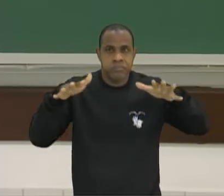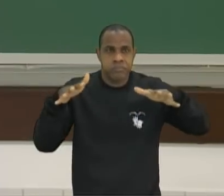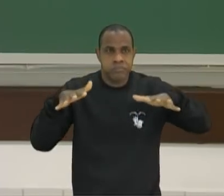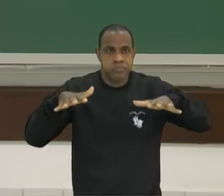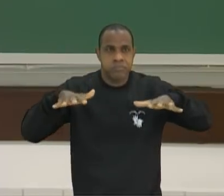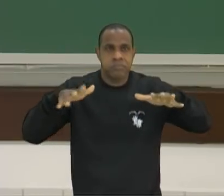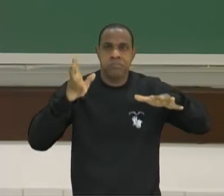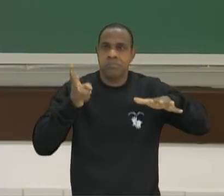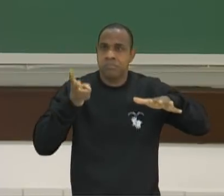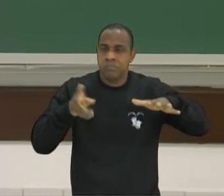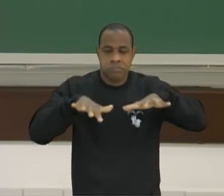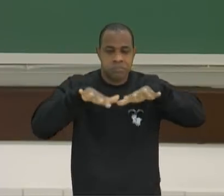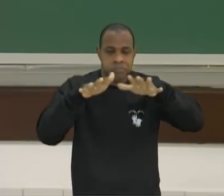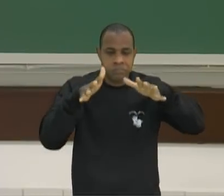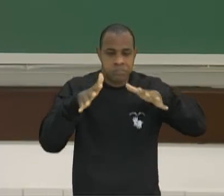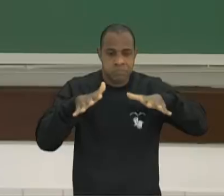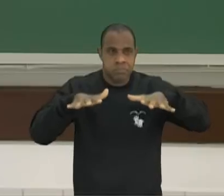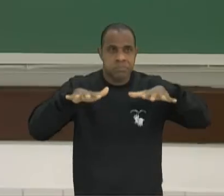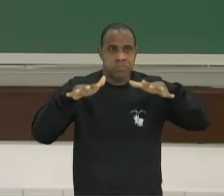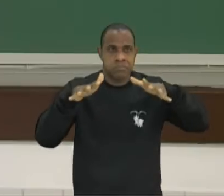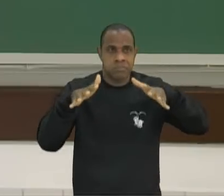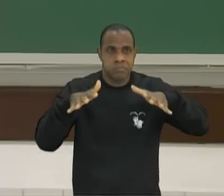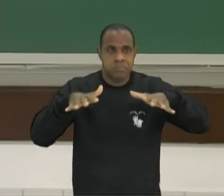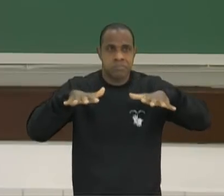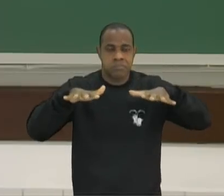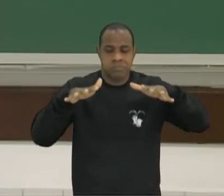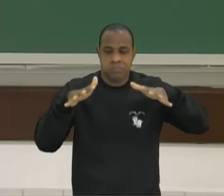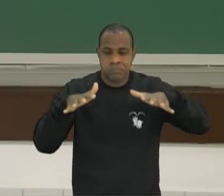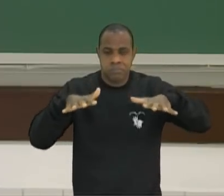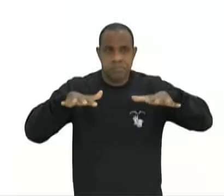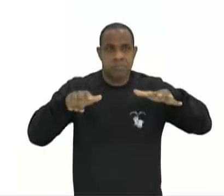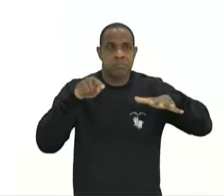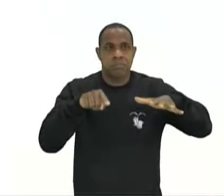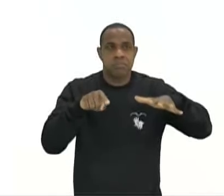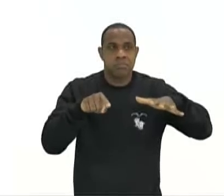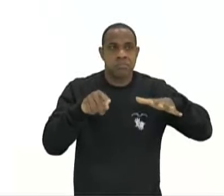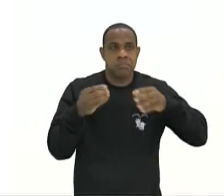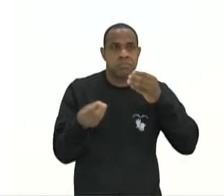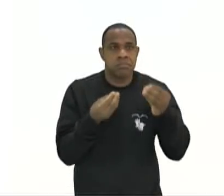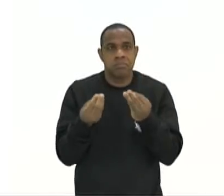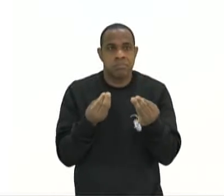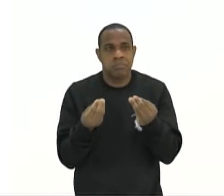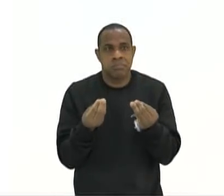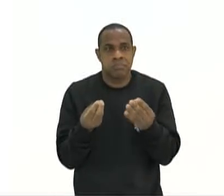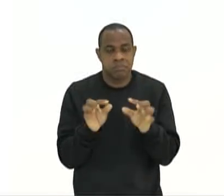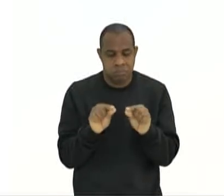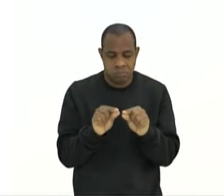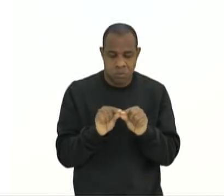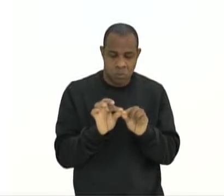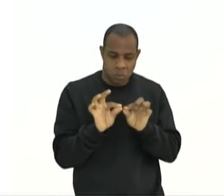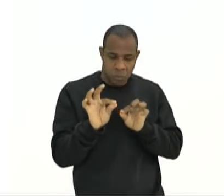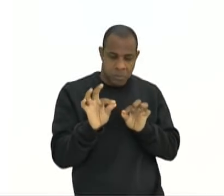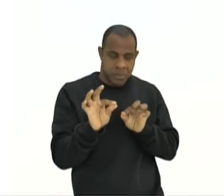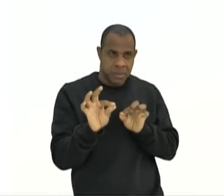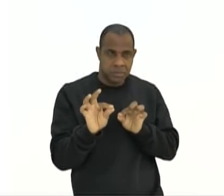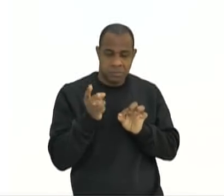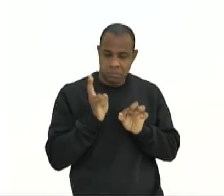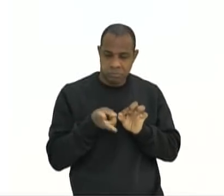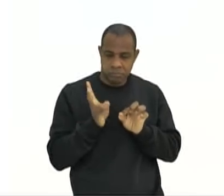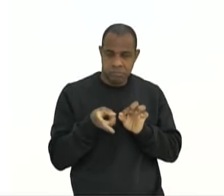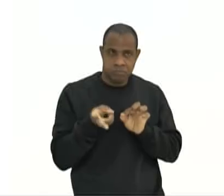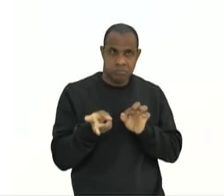esse mesmo formato. Então você pode definir que o comprimento de onda vai ser uma constante ao longo do tempo,